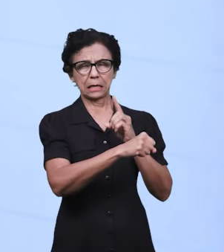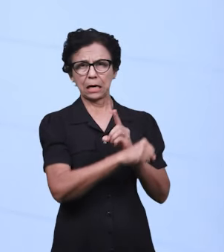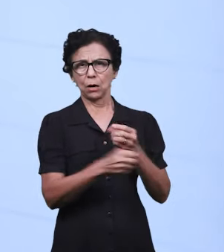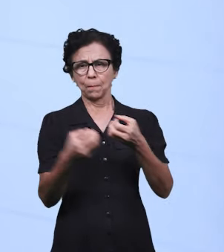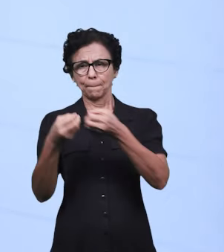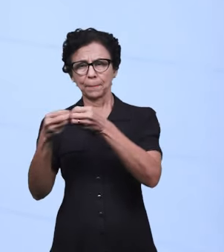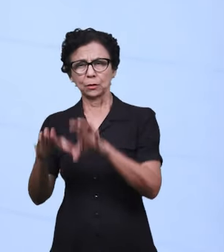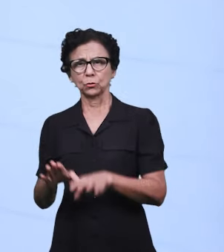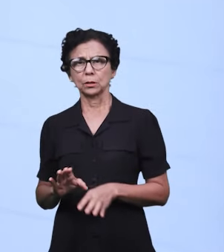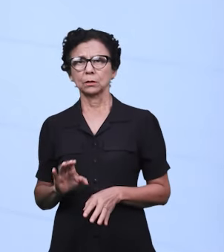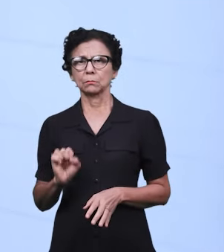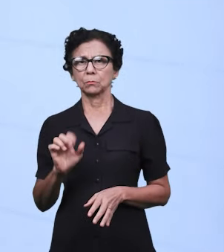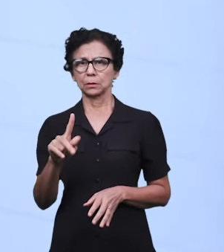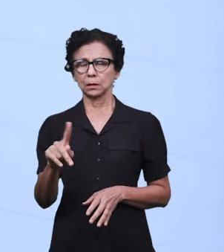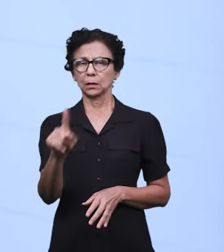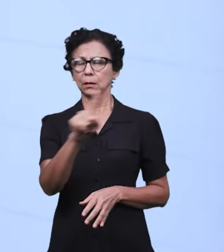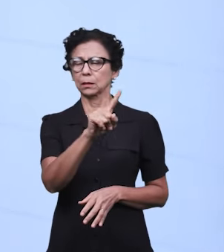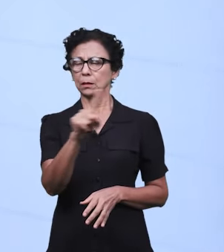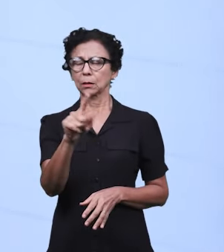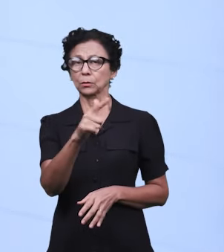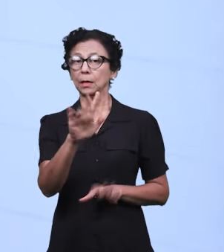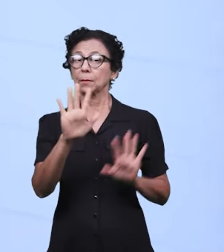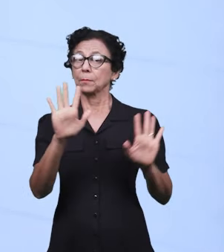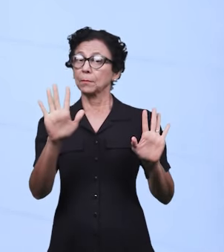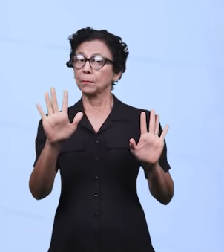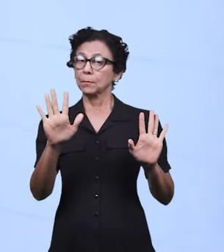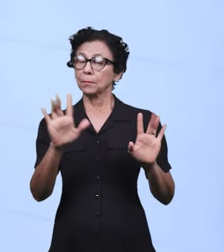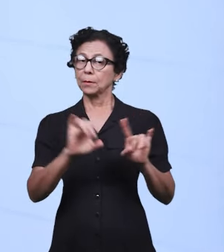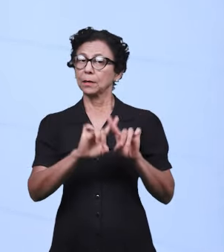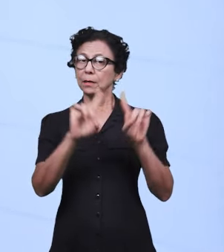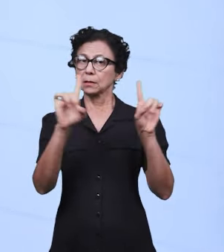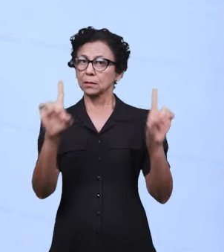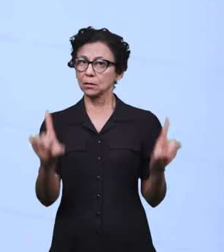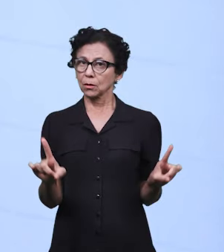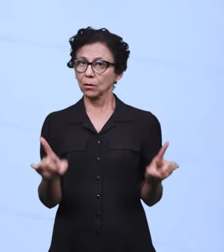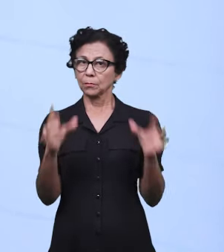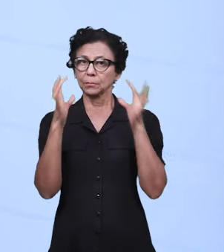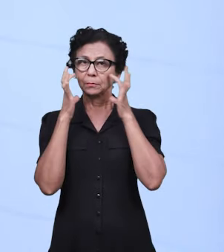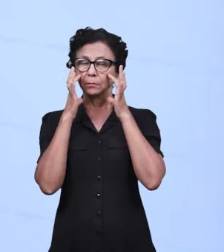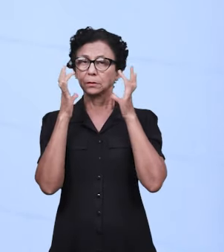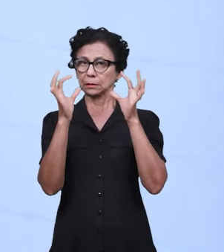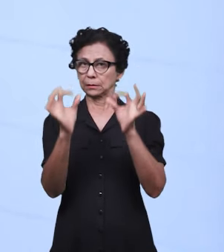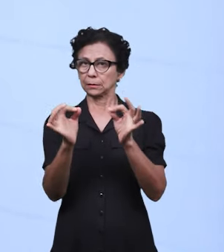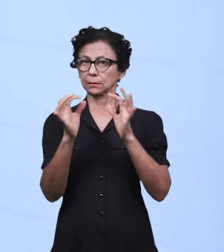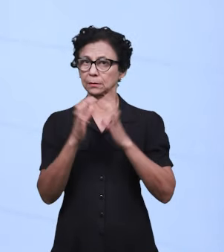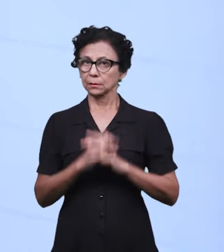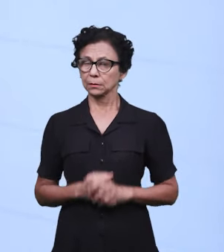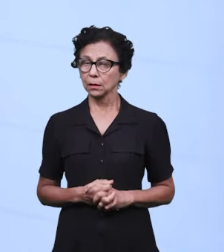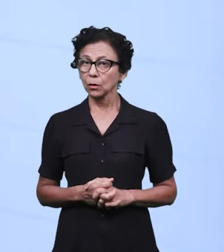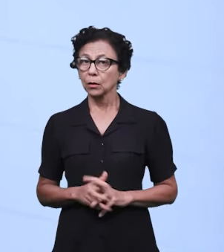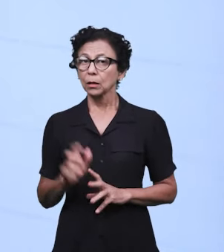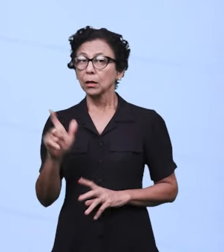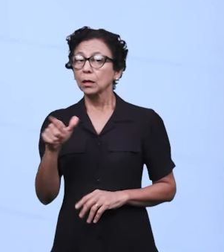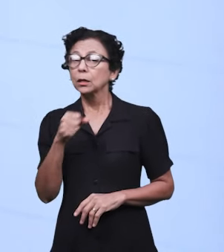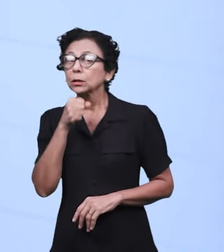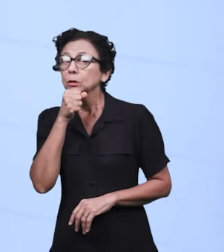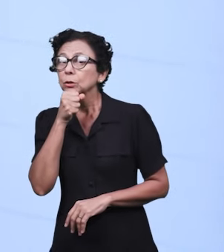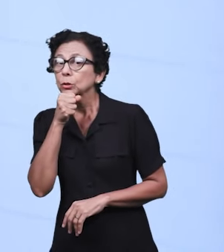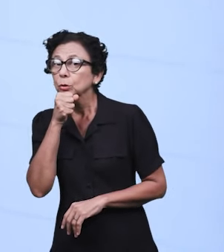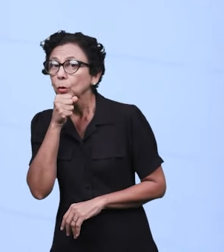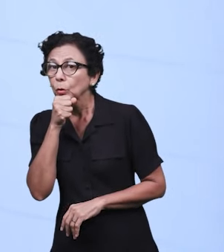sua aposentadoria. Salvo, e aqui eu quero chamar a atenção, para o idoso que